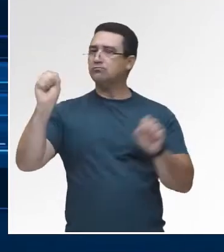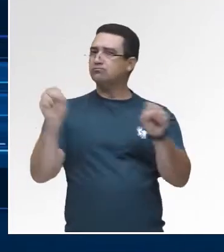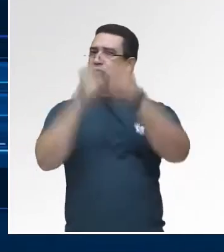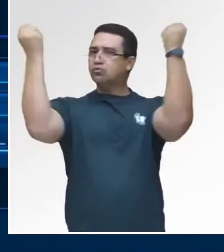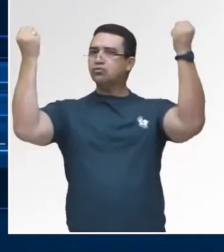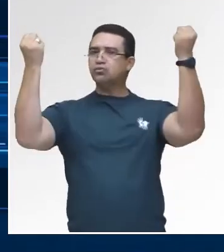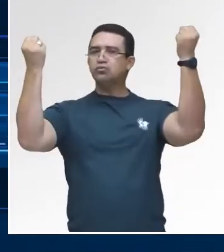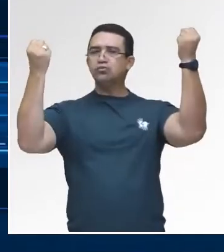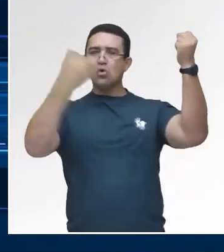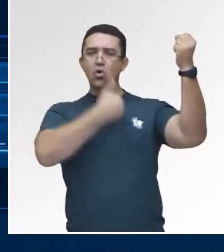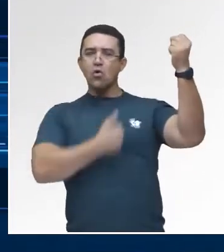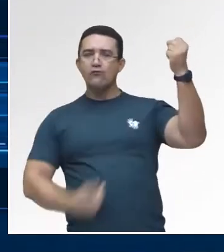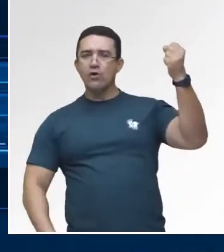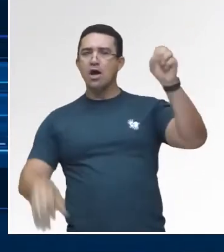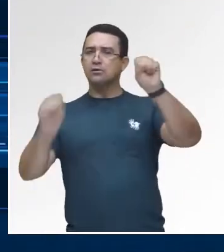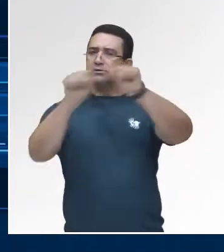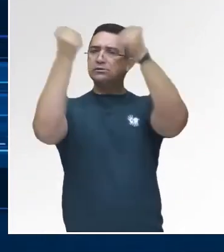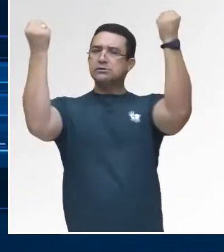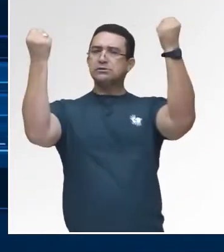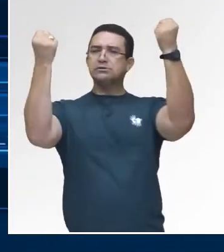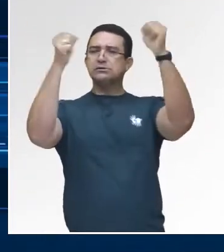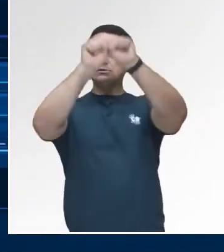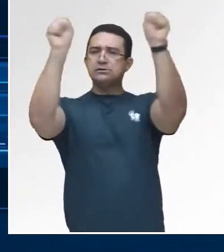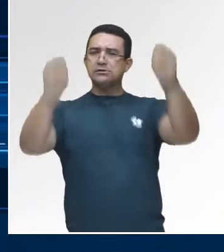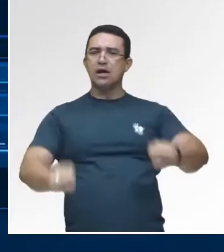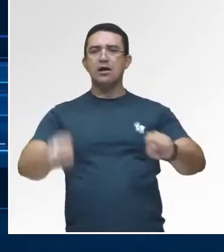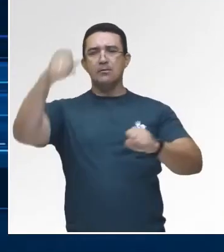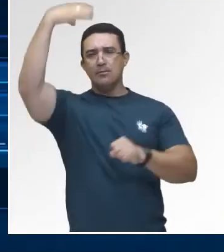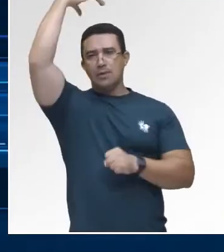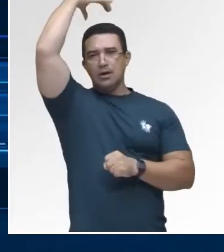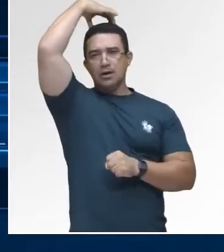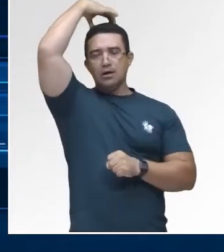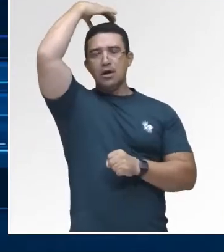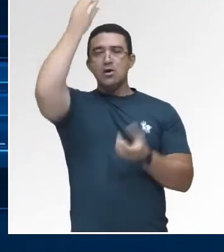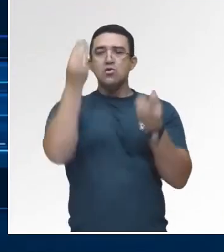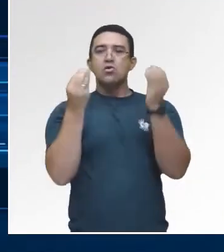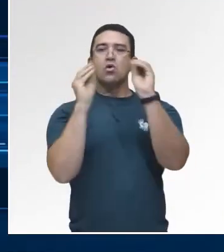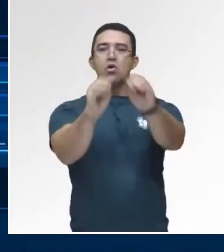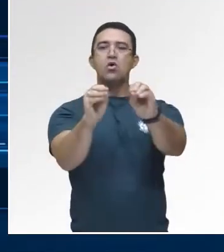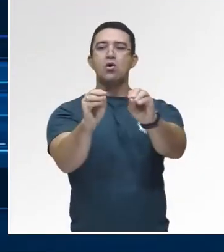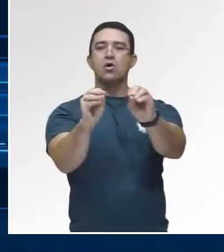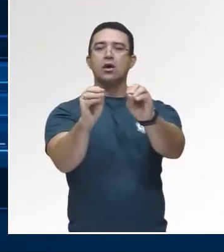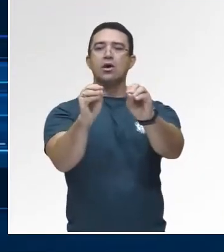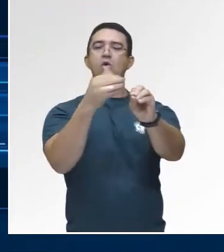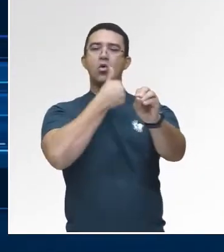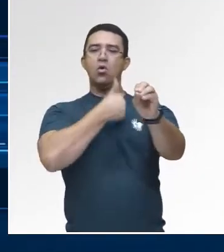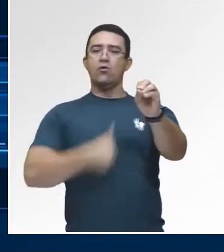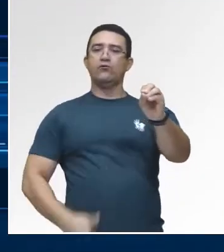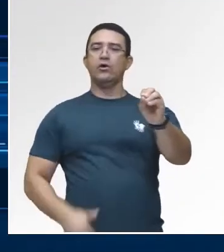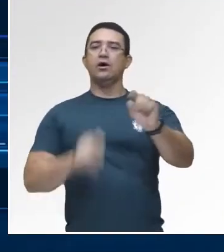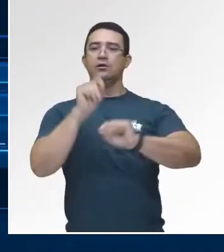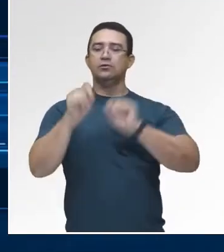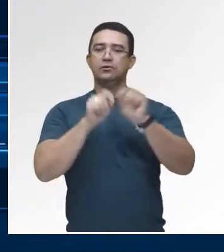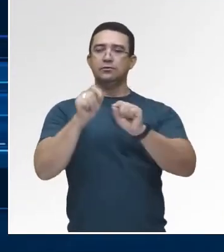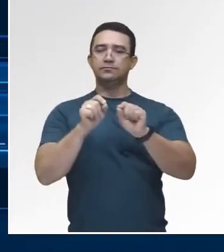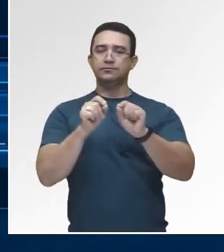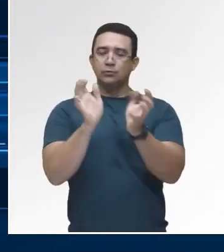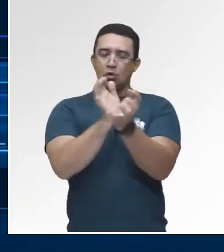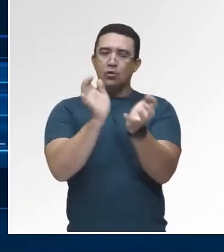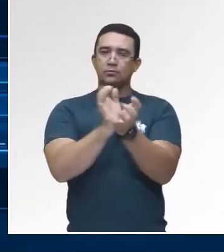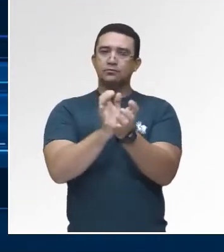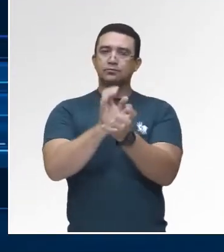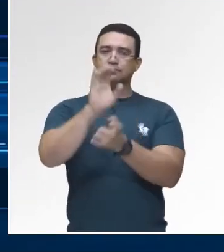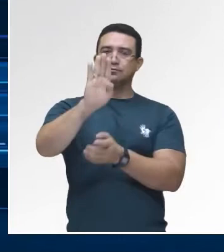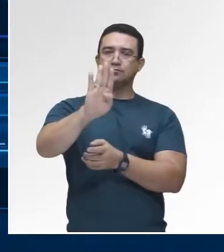sistema de rei, esse sistema absolutista e implantar o sistema em que os burgueses estavam